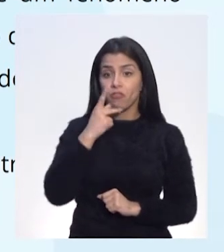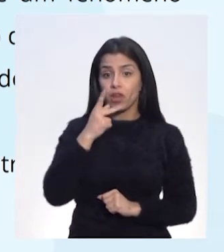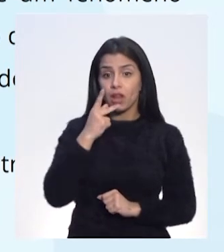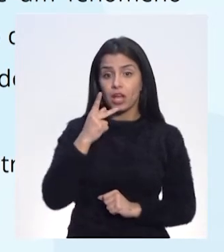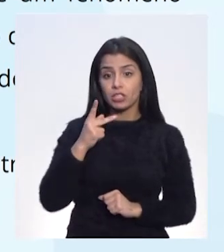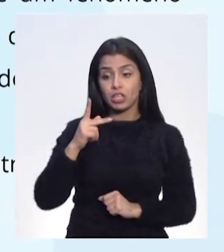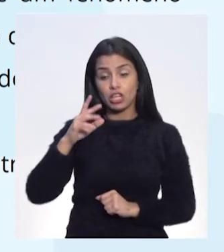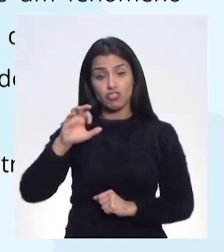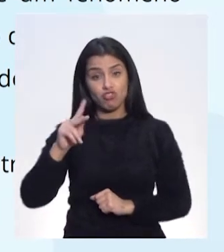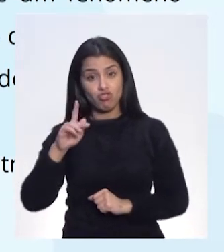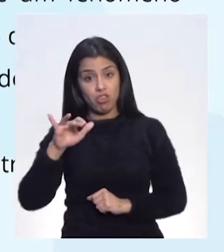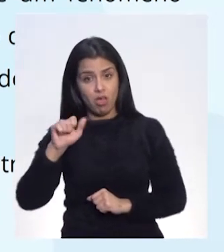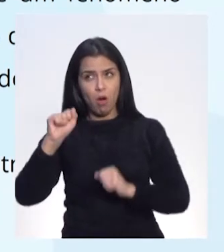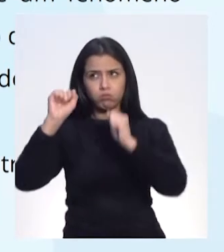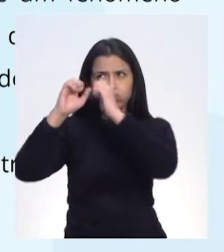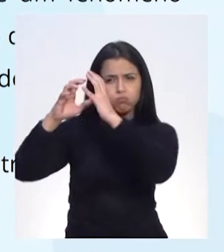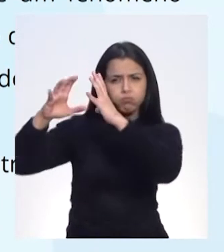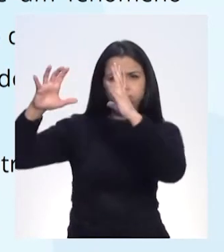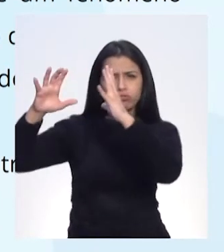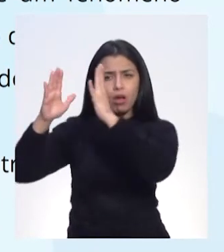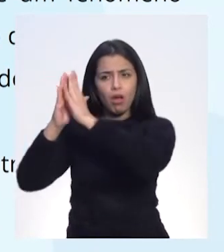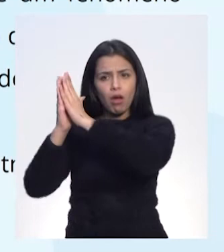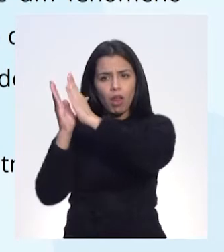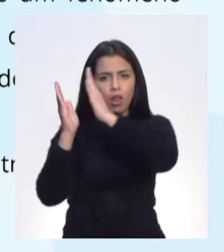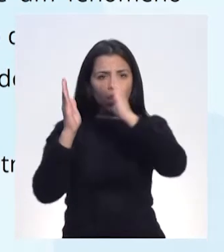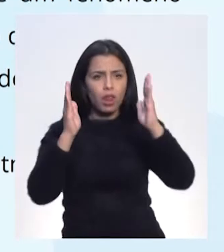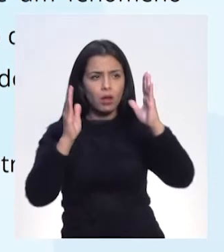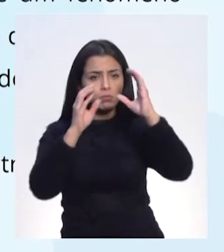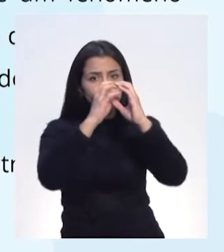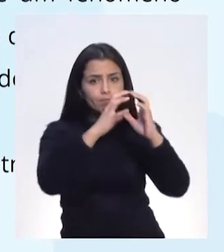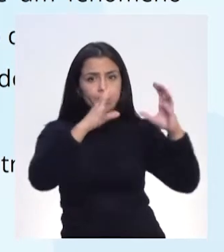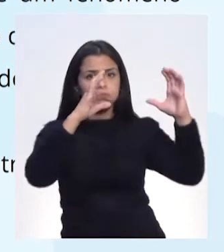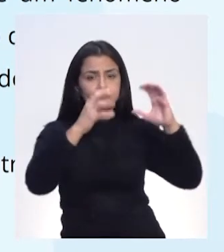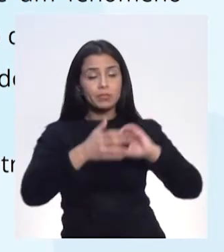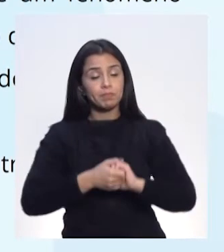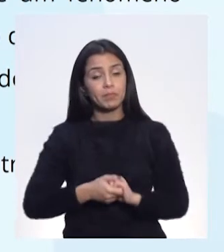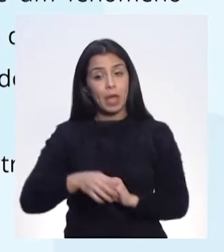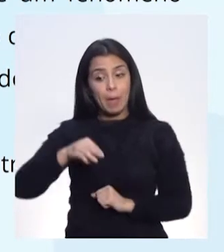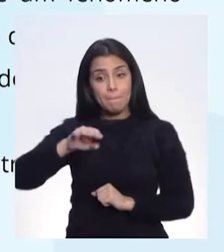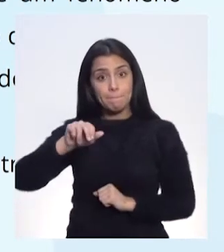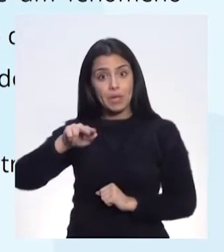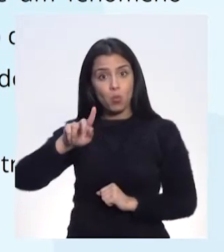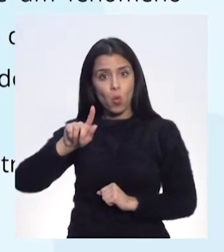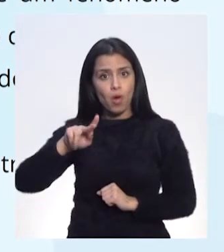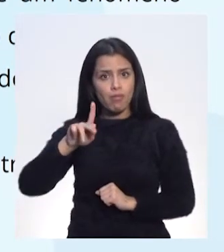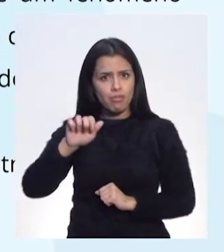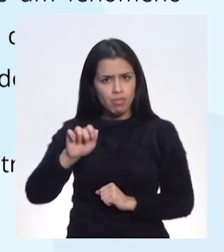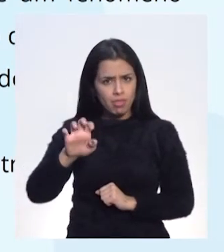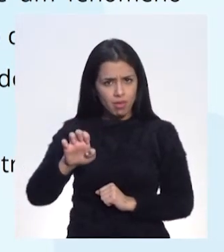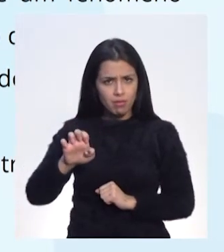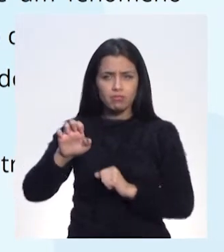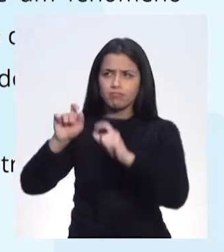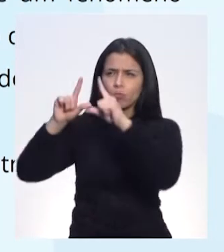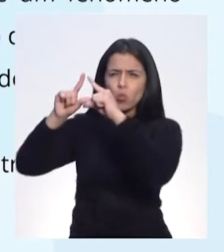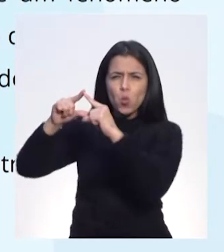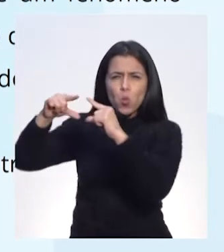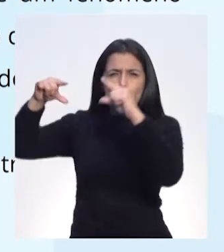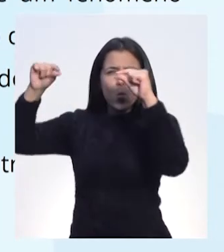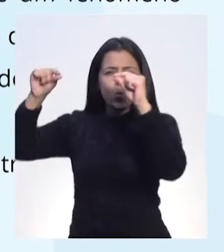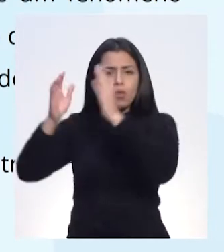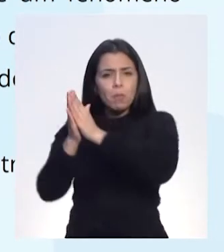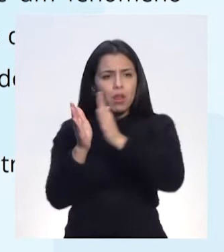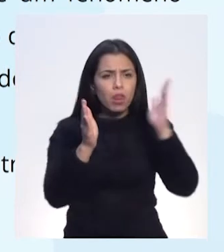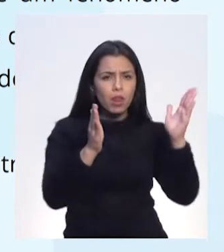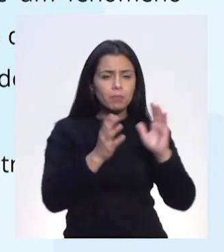a próxima lua cheia, de uma lua minguante até a próxima lua minguante, de uma lua nova até a próxima